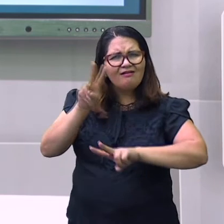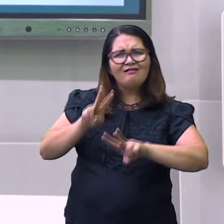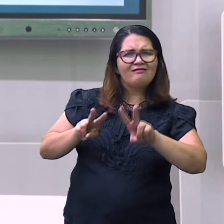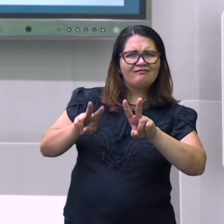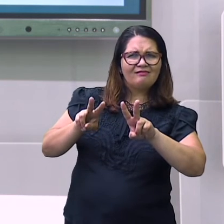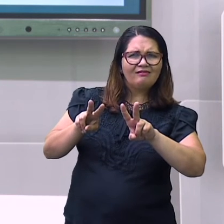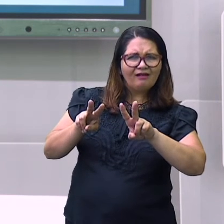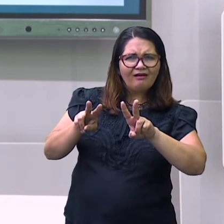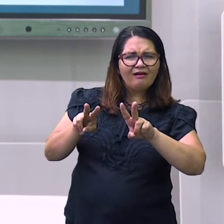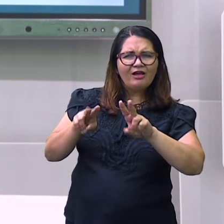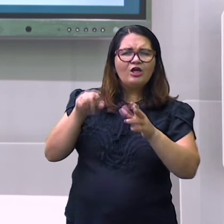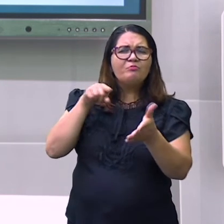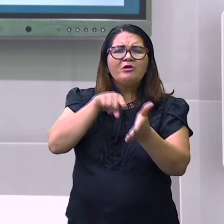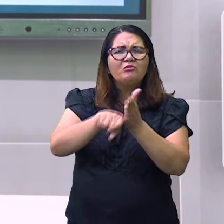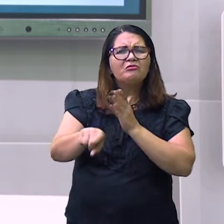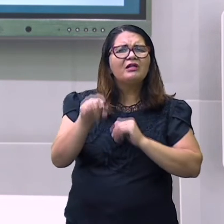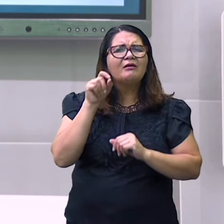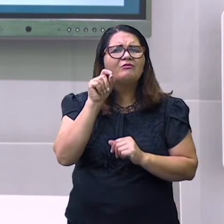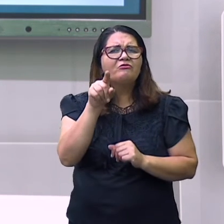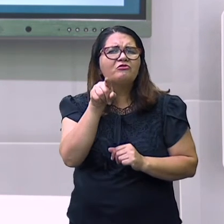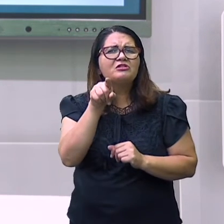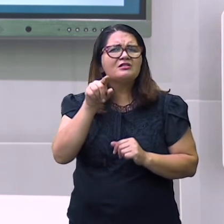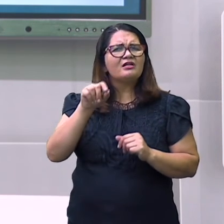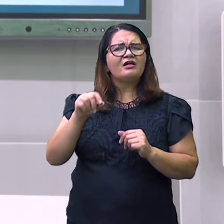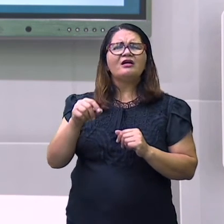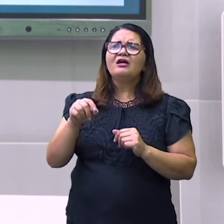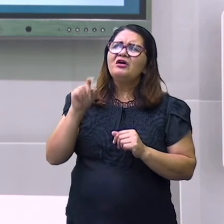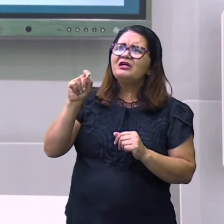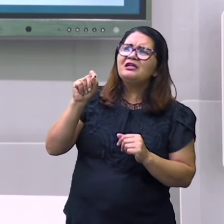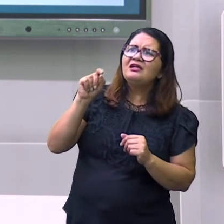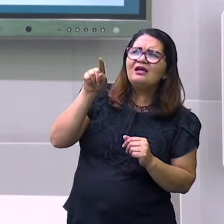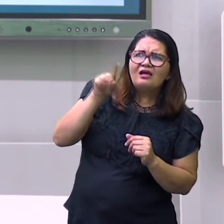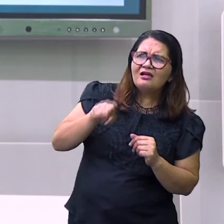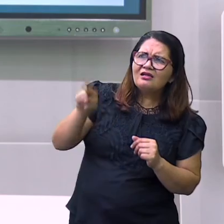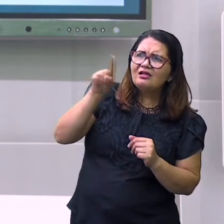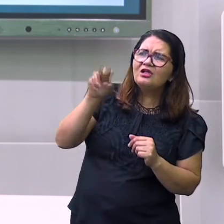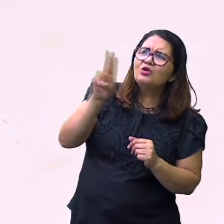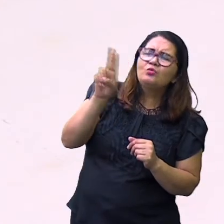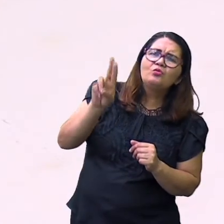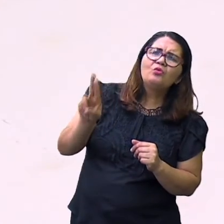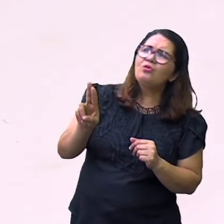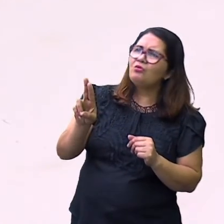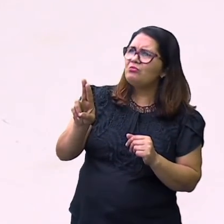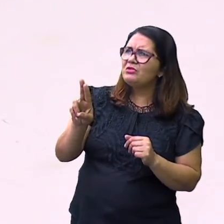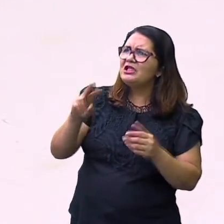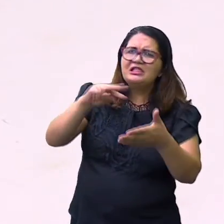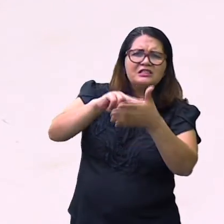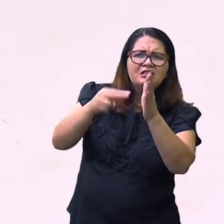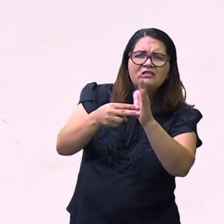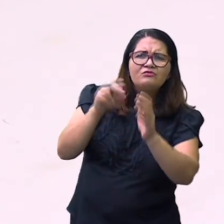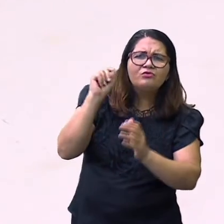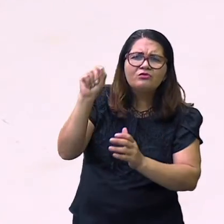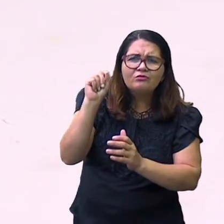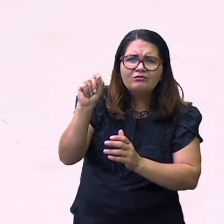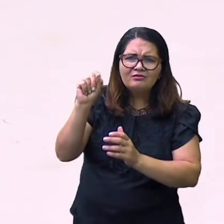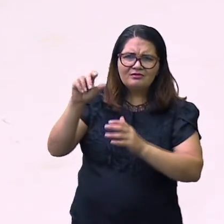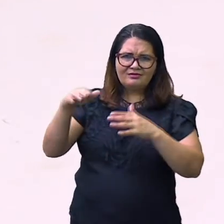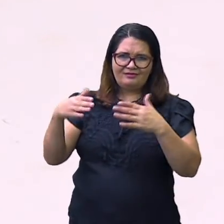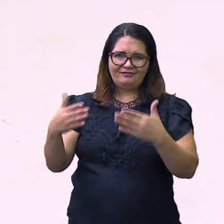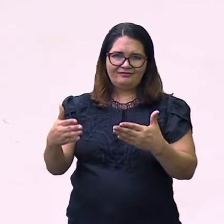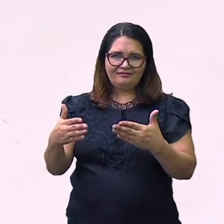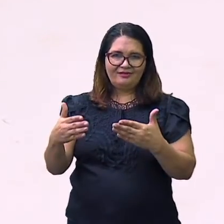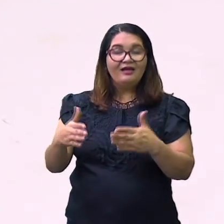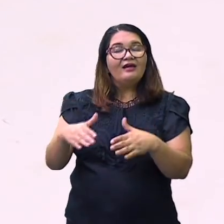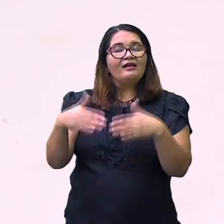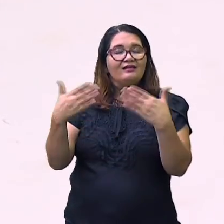nome? Por que tem aquele número? Que número se refere a quê? Não é mesmo? Então, a gente tem que saber montar as